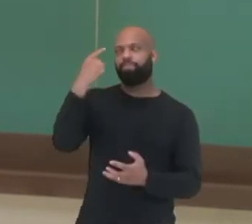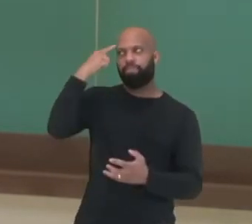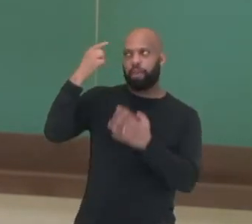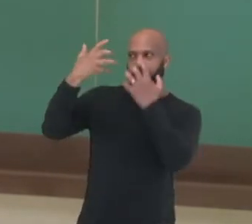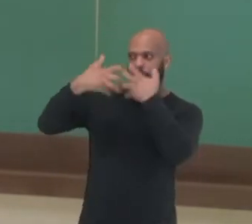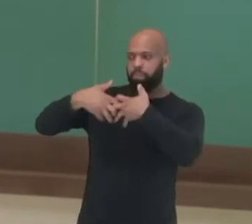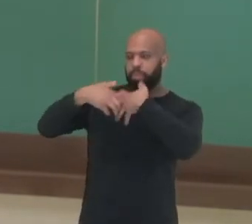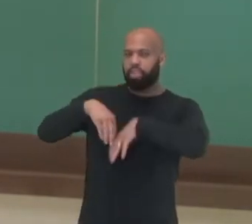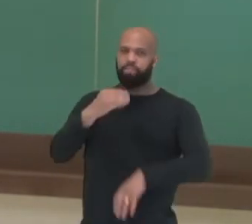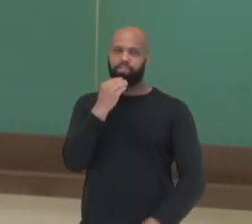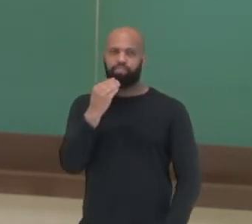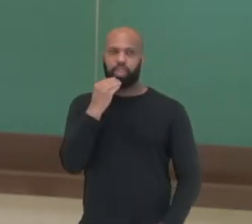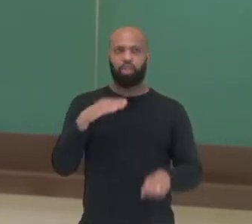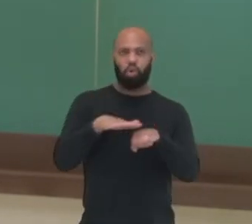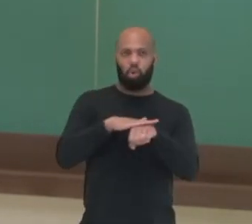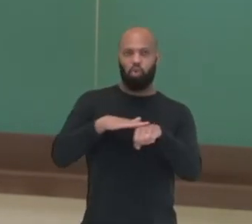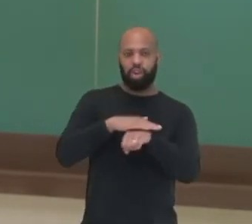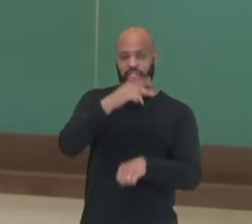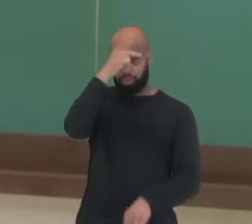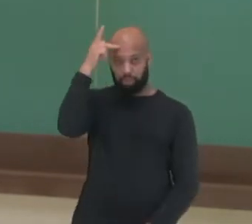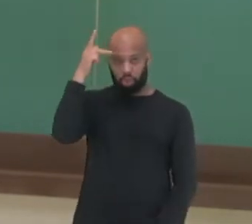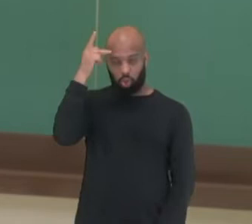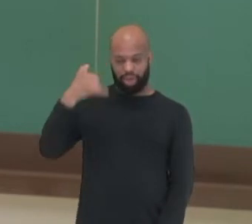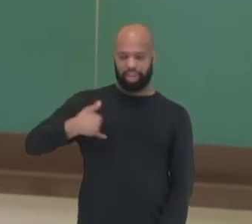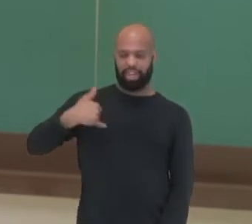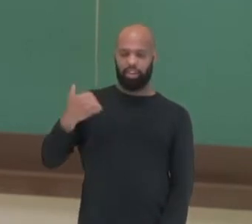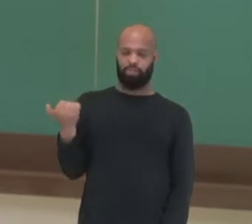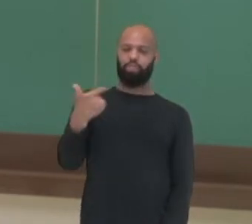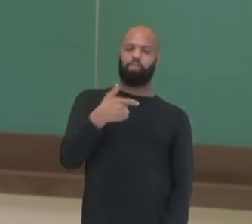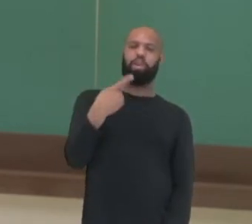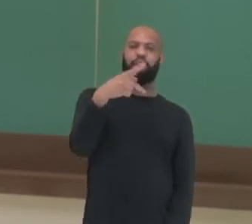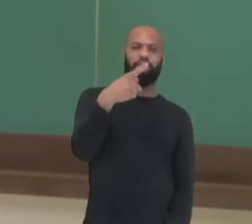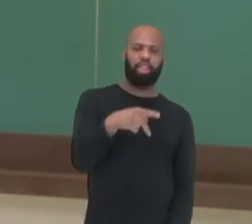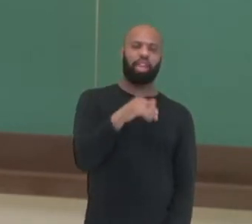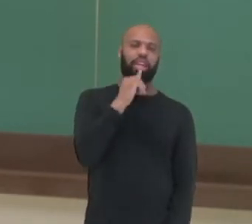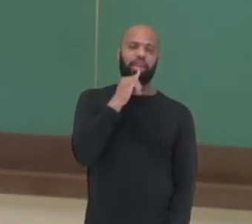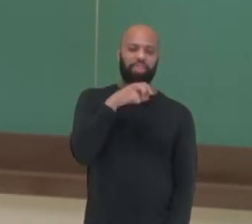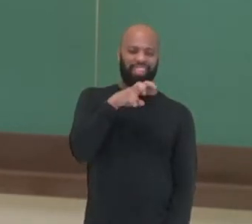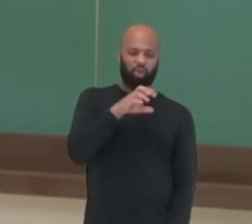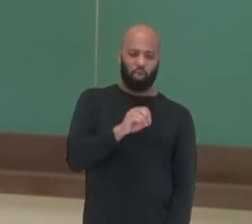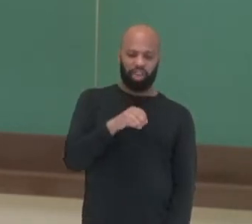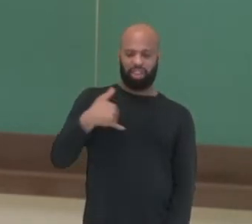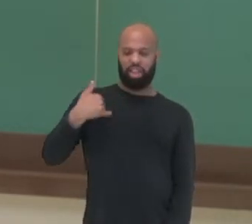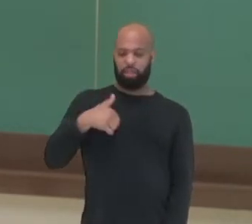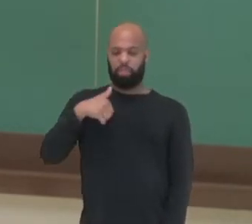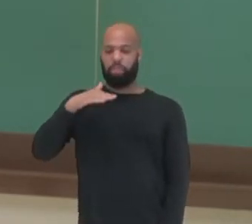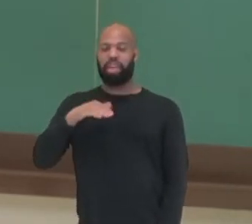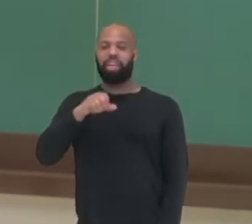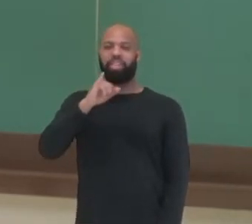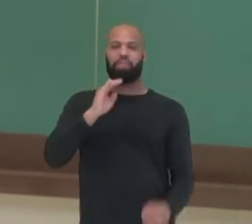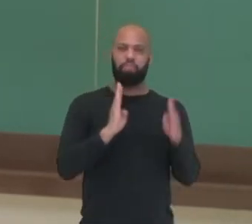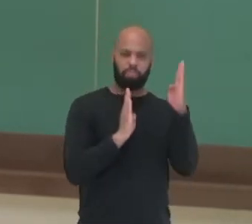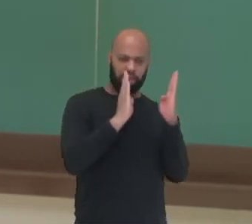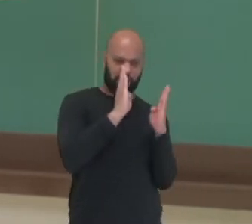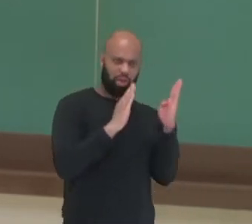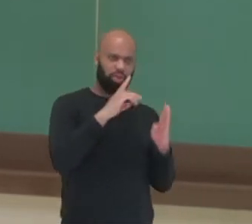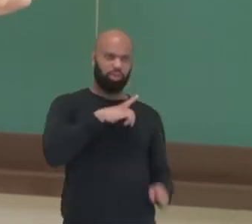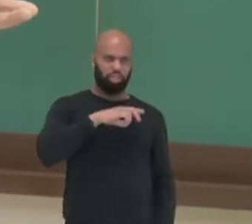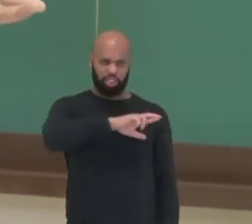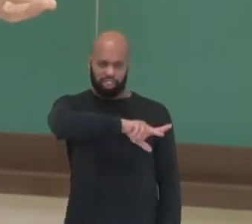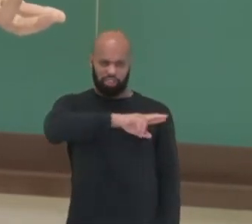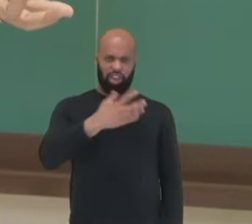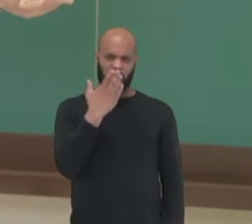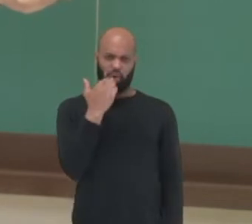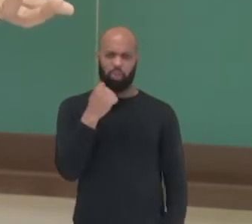tiverem a oportunidade de conversar com alguém mais velho, que tenha mais de 50 anos, e perguntar se na época dessa pessoa existiam tantos